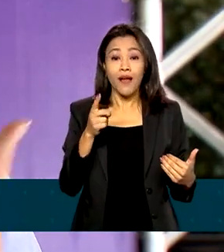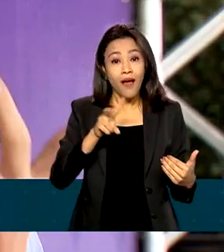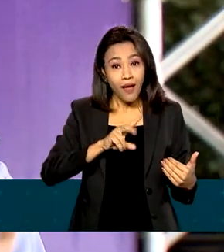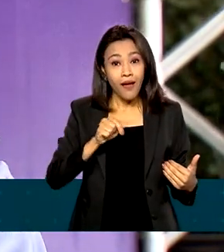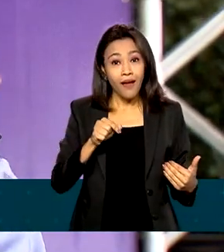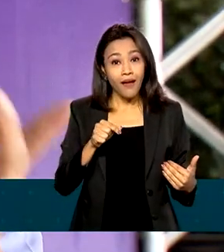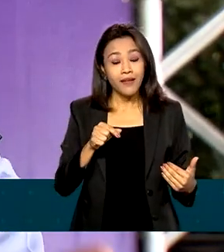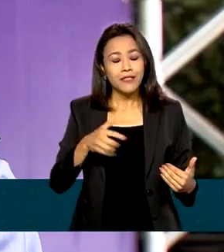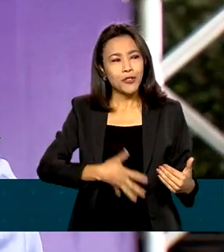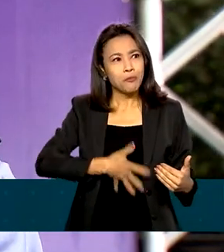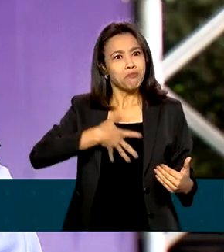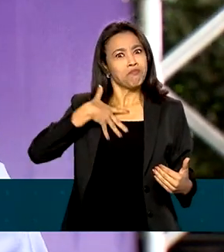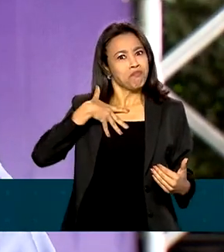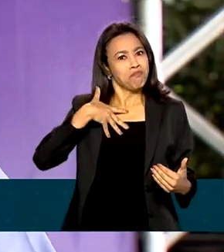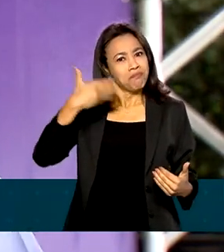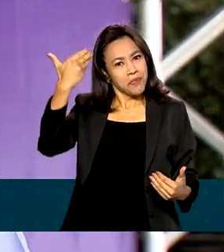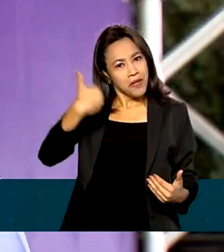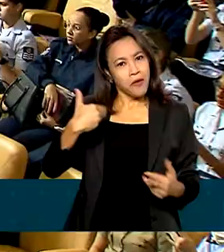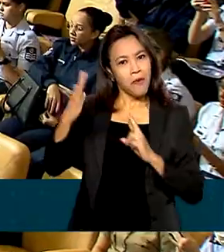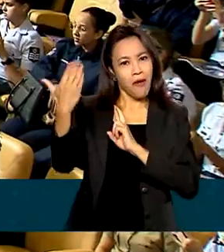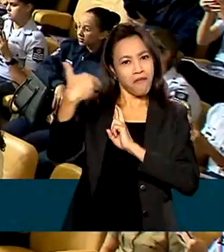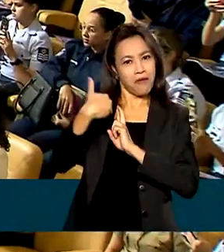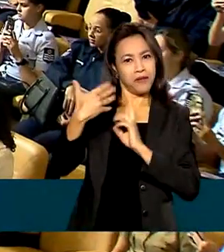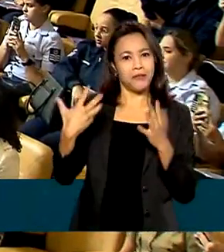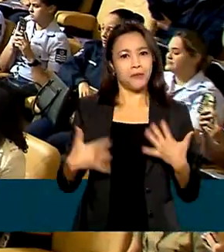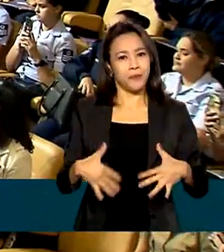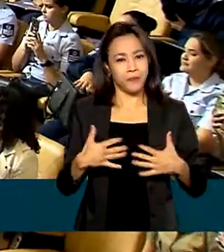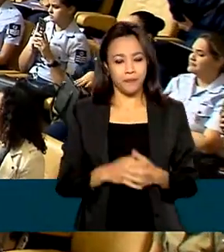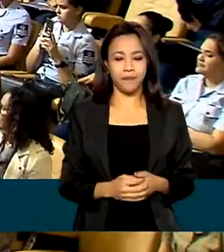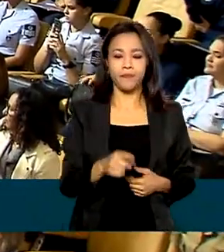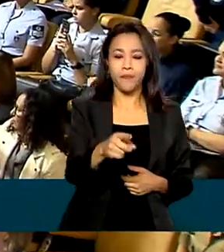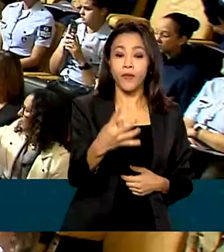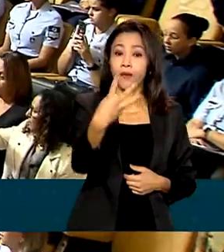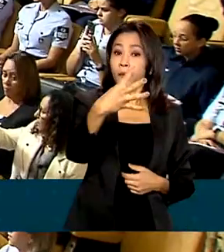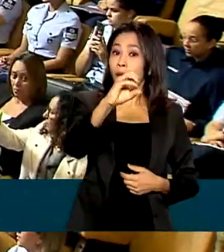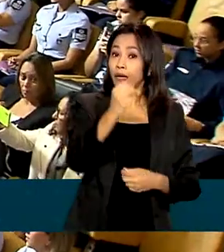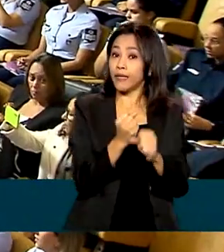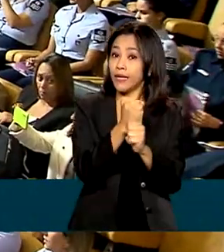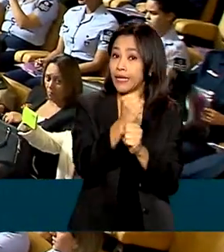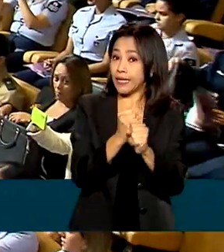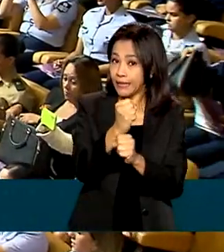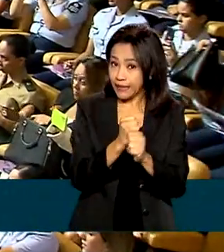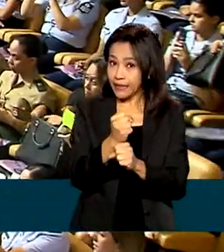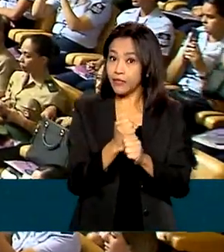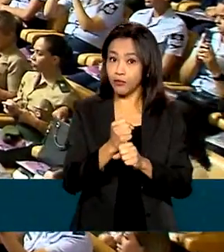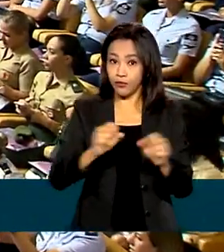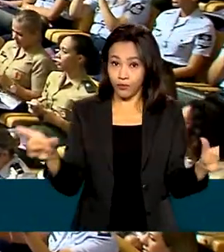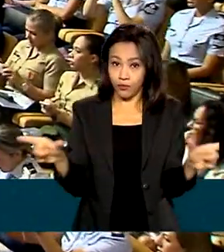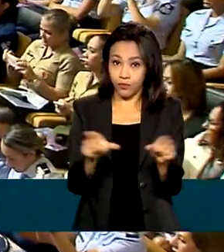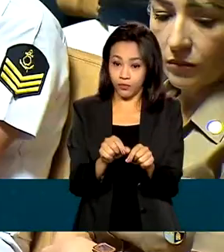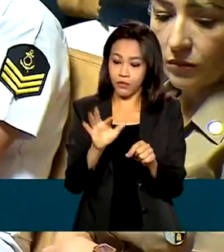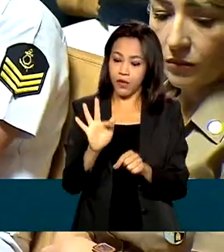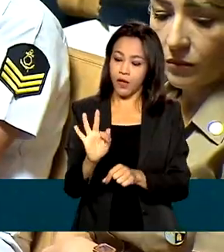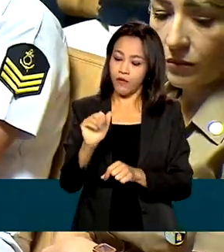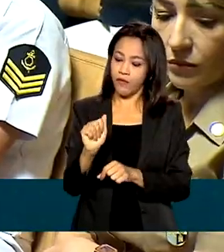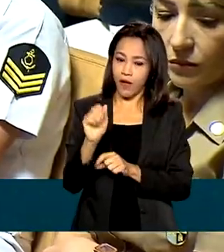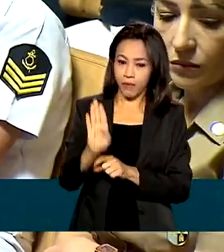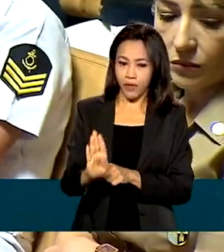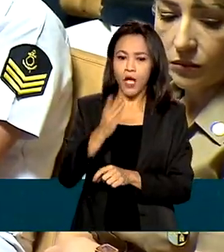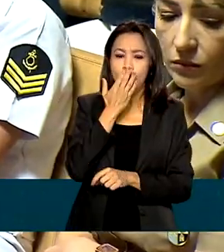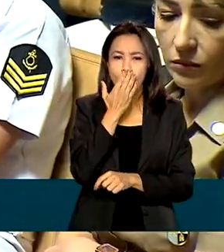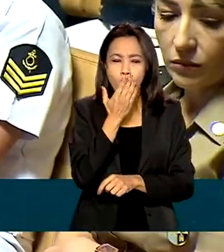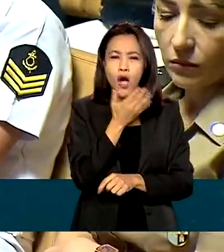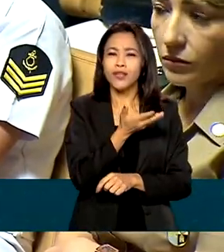né, de poder, de repente, ser uma referência. Há 40 anos, as tropas da Força Aérea Brasileira ganharam mais cor